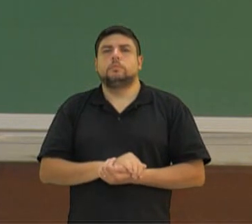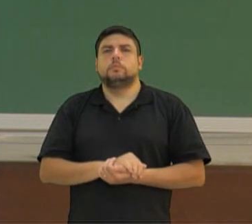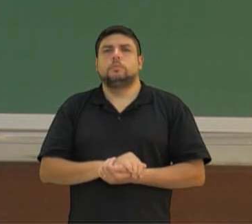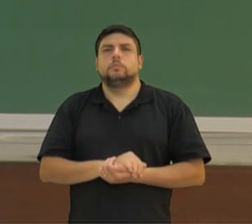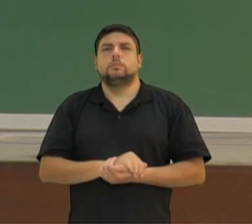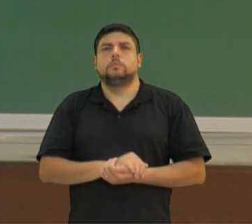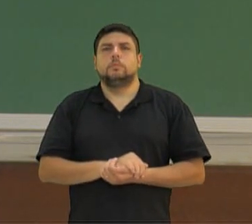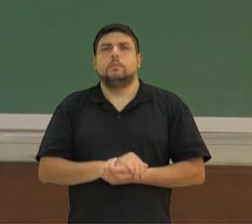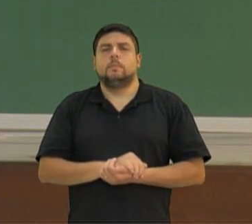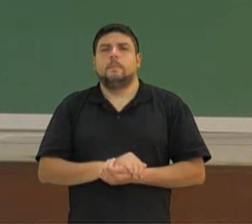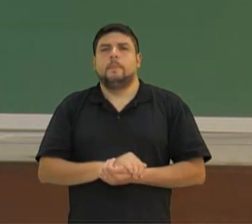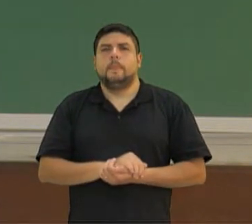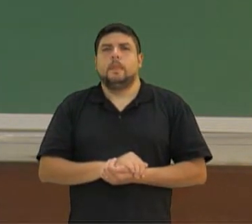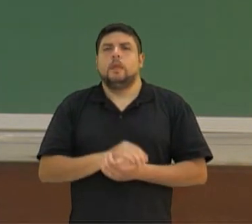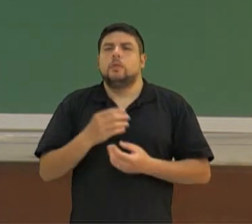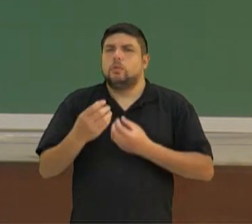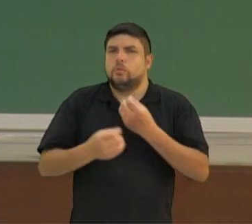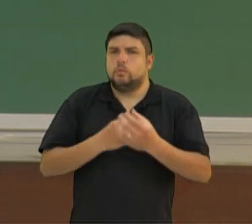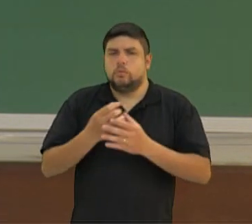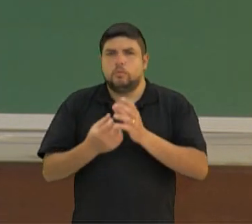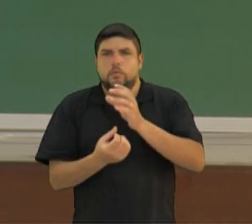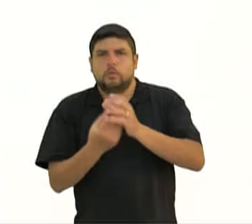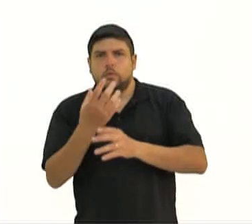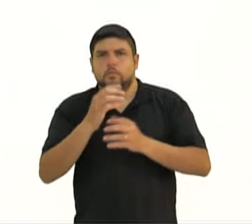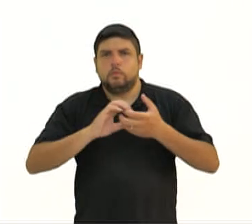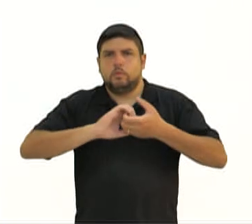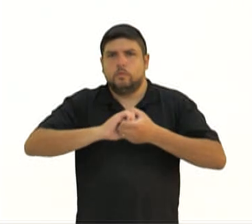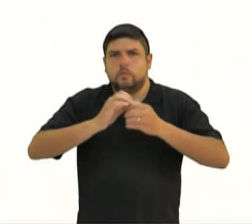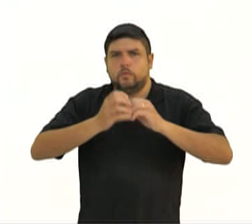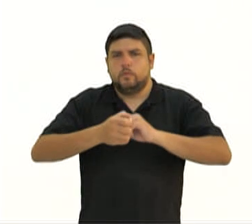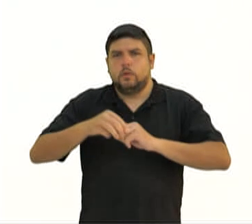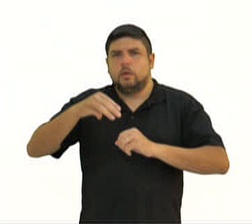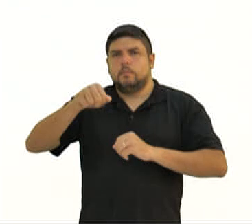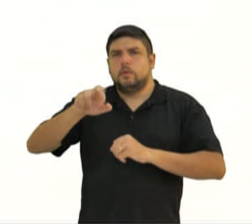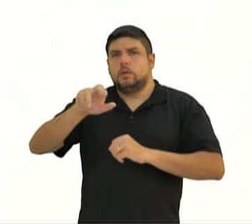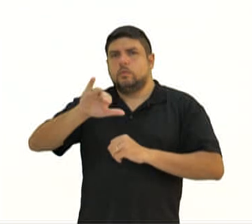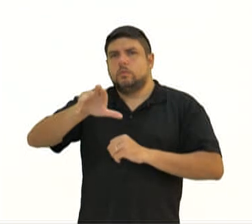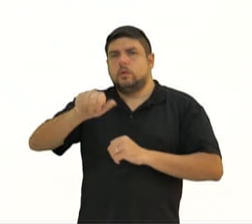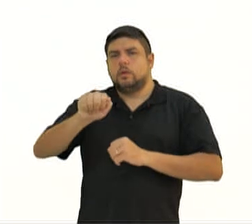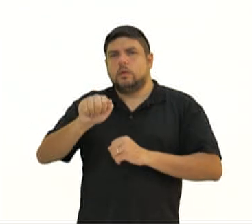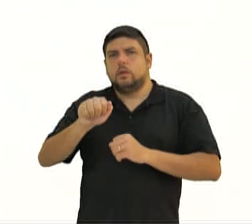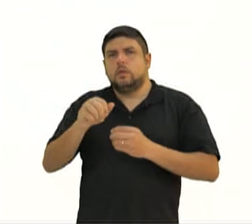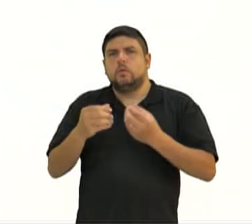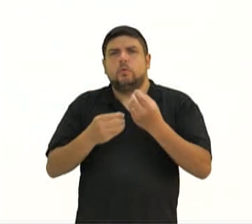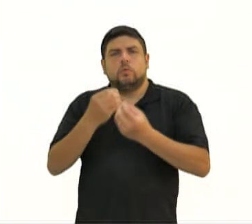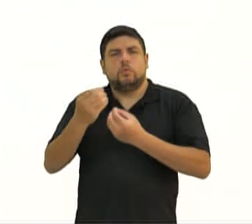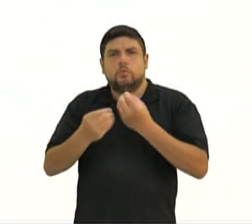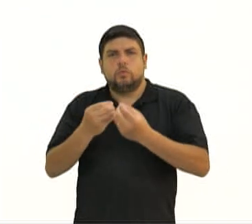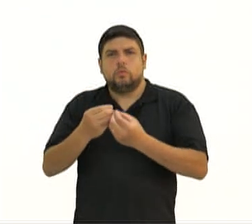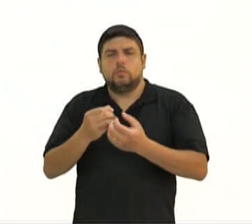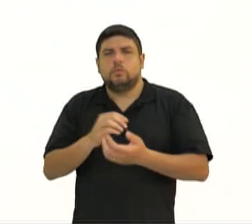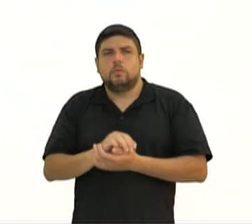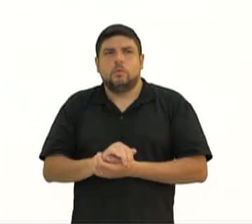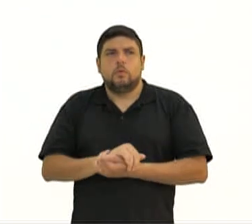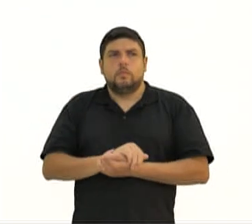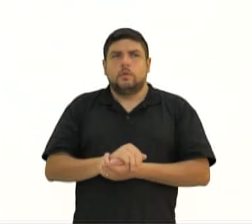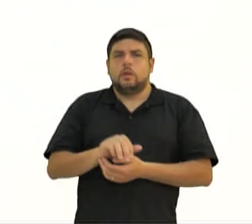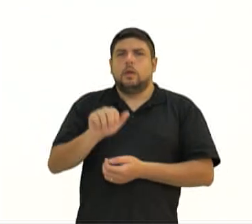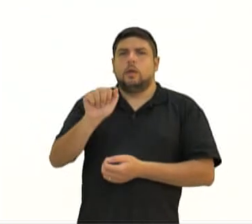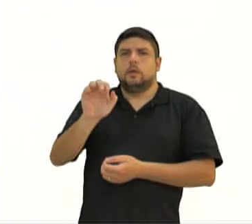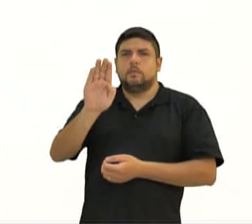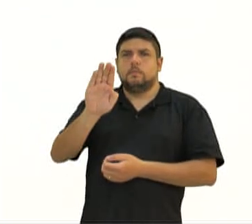da cerâmica marajoara foi dividida entre A. Máscaras ornamentais, B. Vasos de